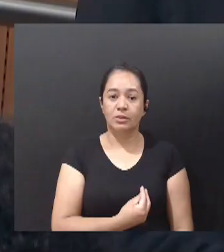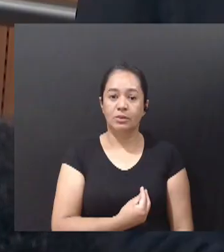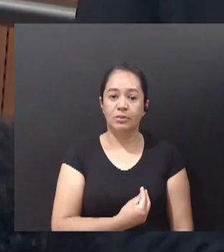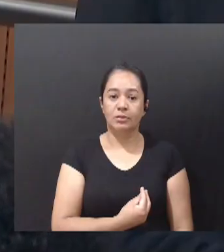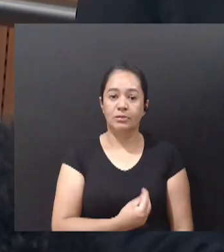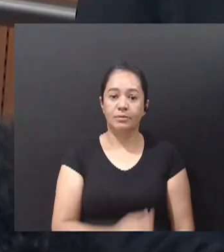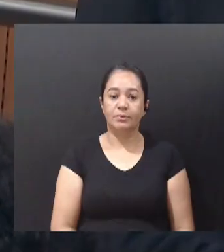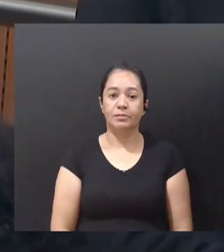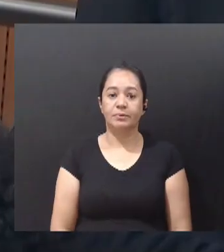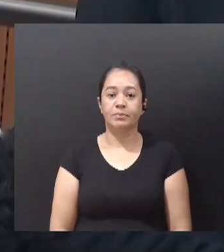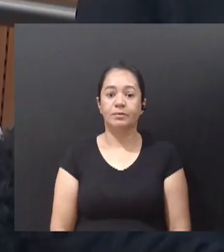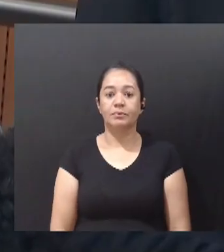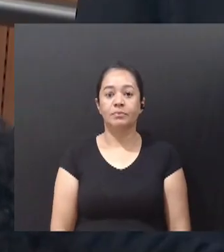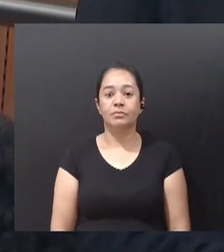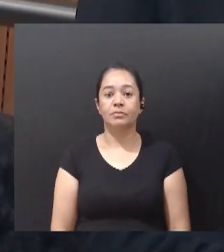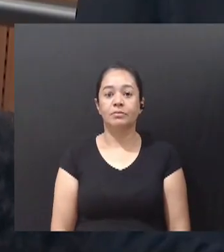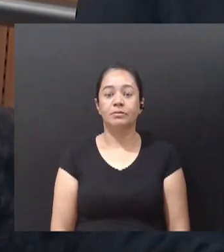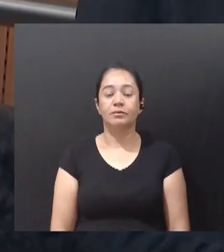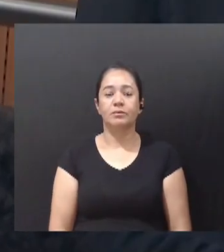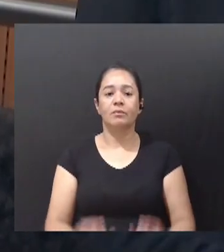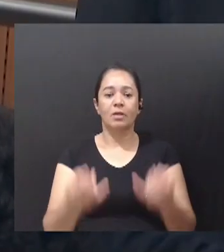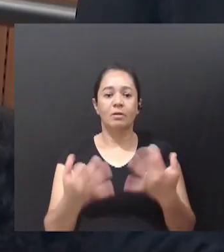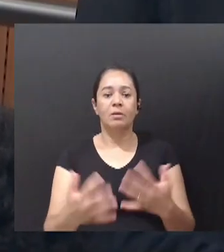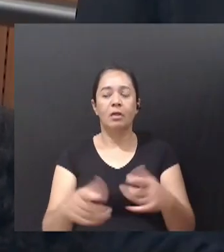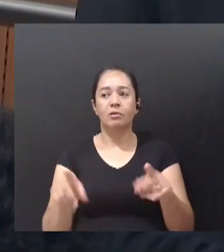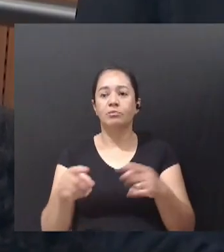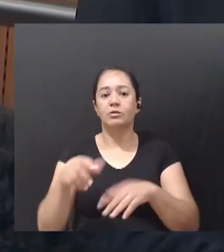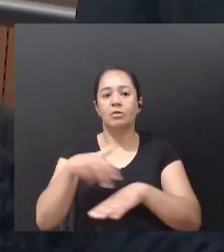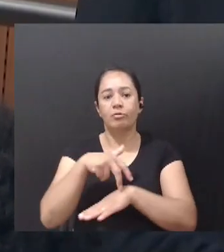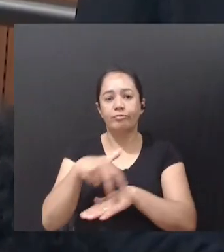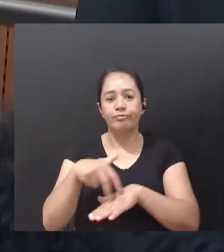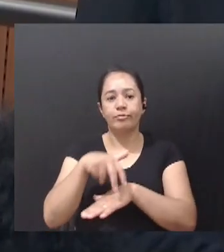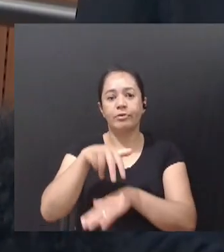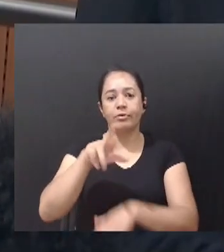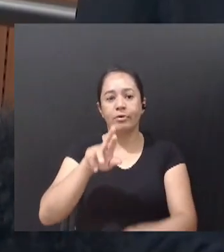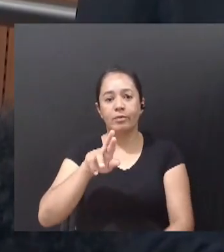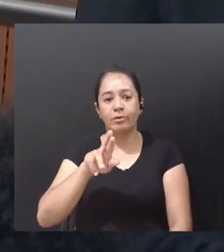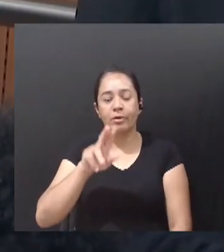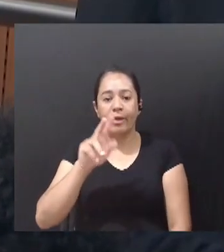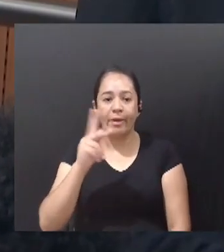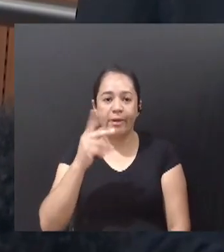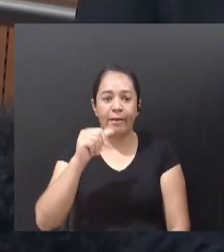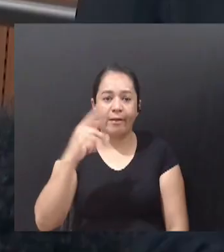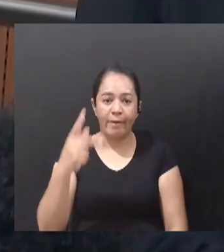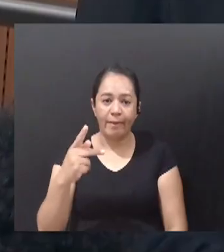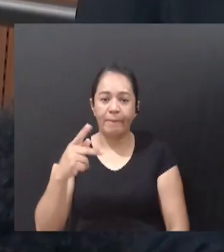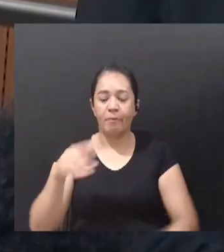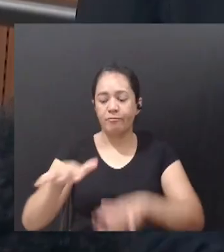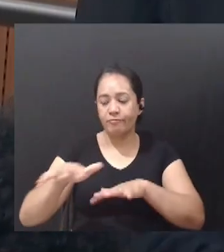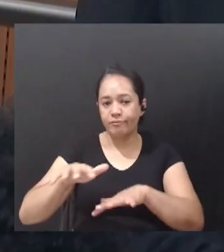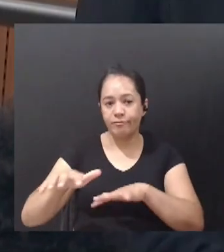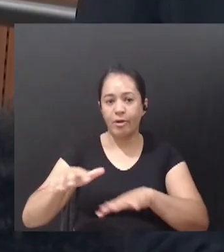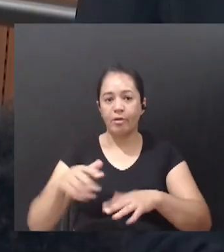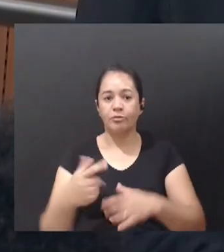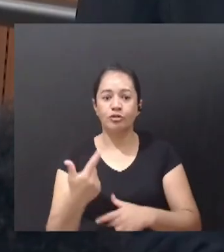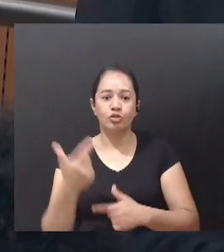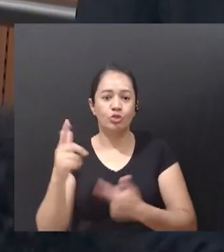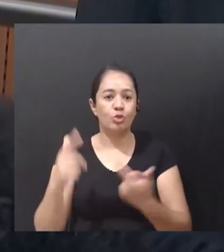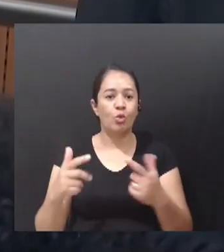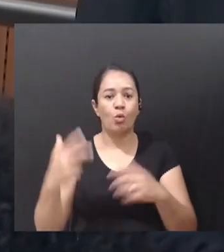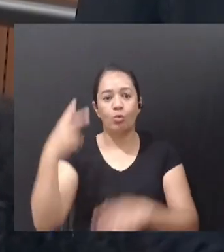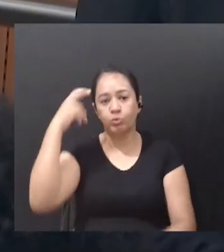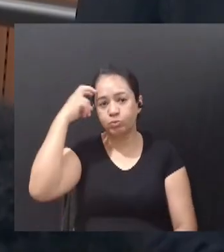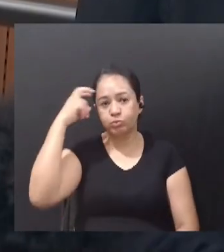E falando de rap, de hip hop, né? Essa cultura negra, que é filha de tantas outras culturas, né? E eu